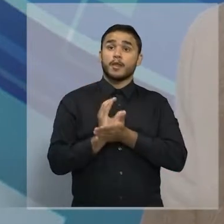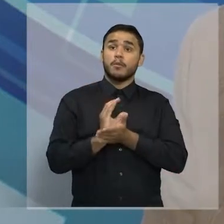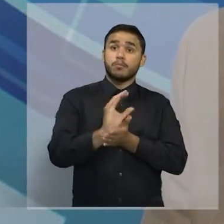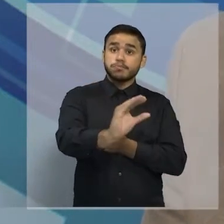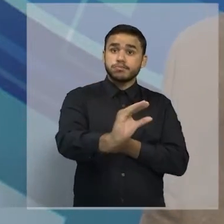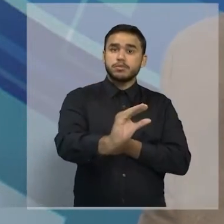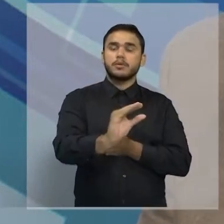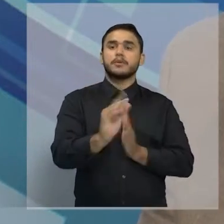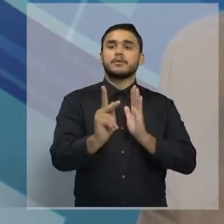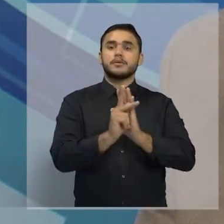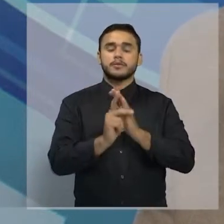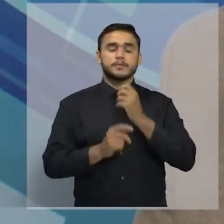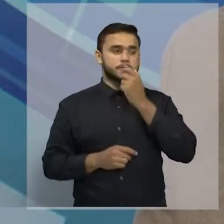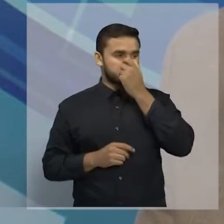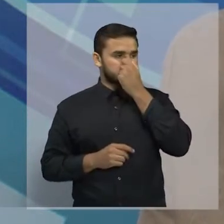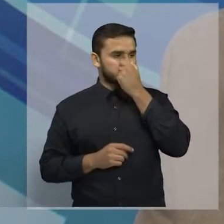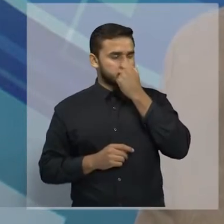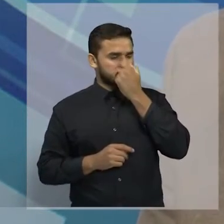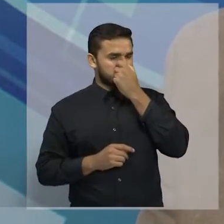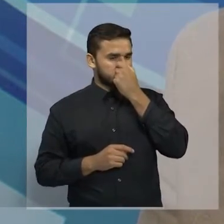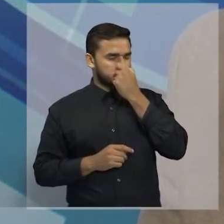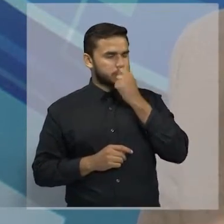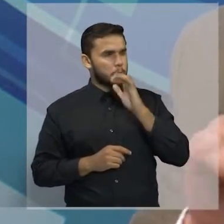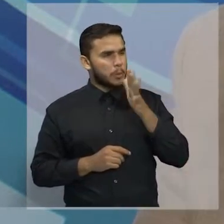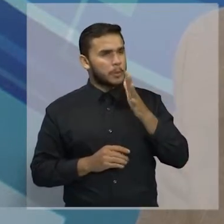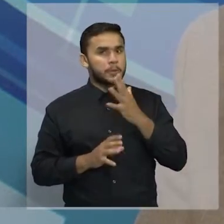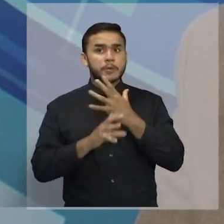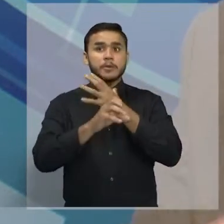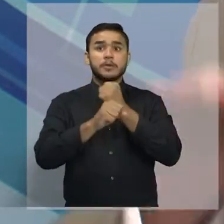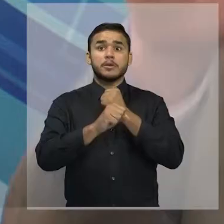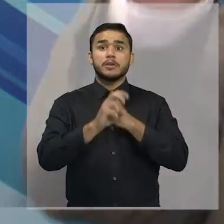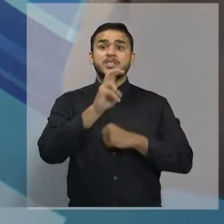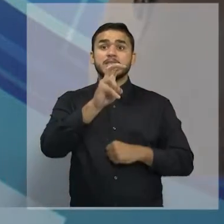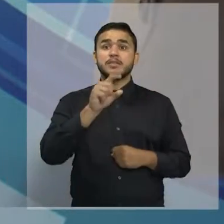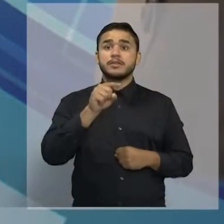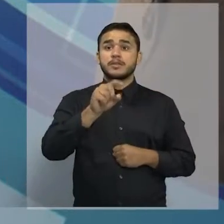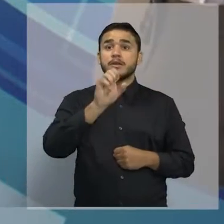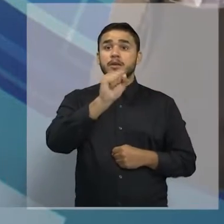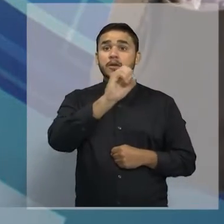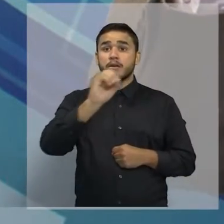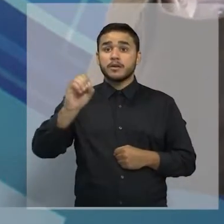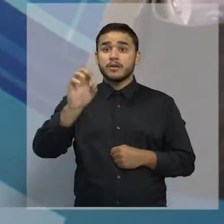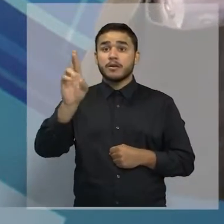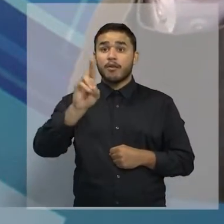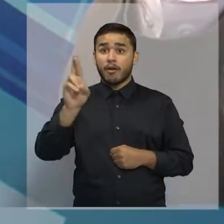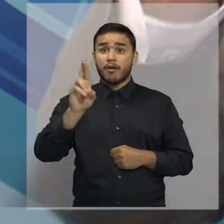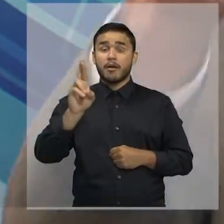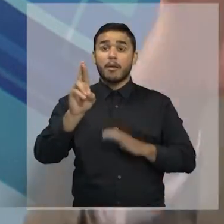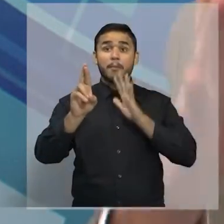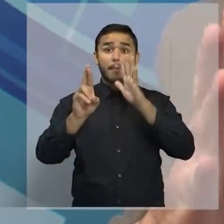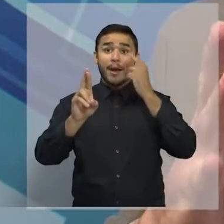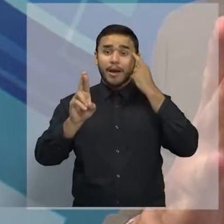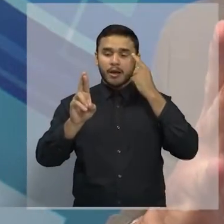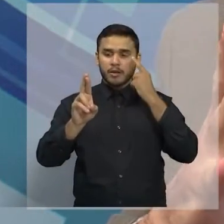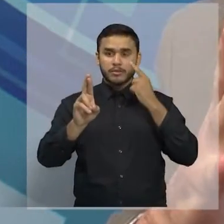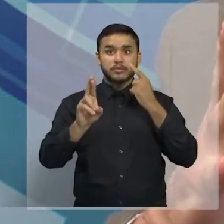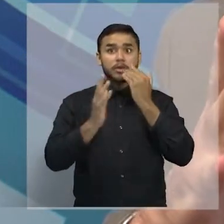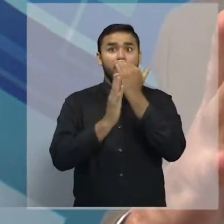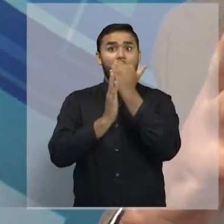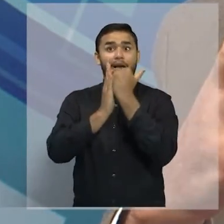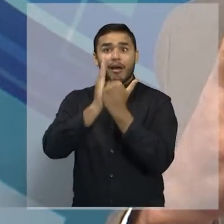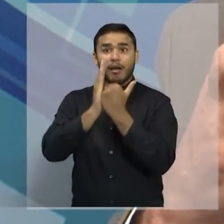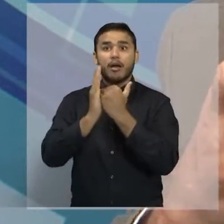Veja que o trabalhador contribui até 5.800, mas o empresário contribui em cima do salário bruto dele. Então, grande